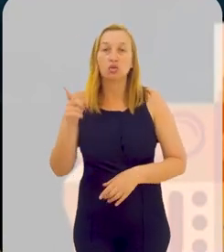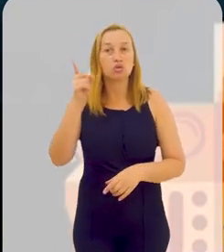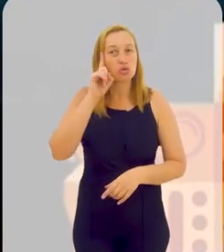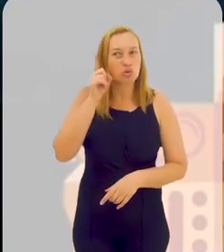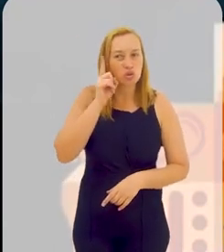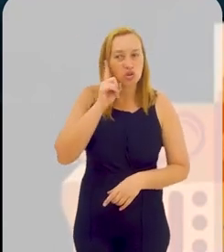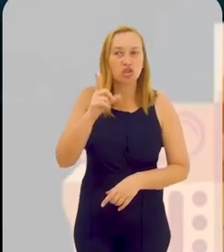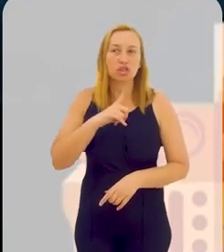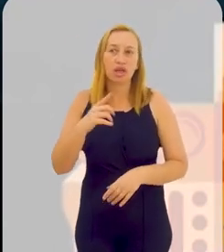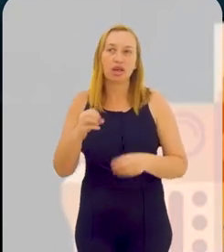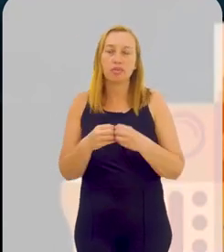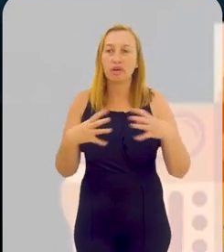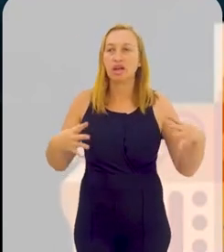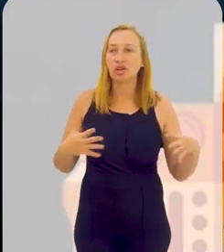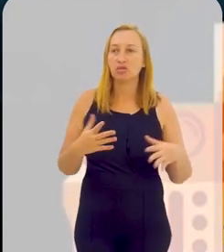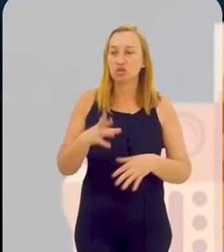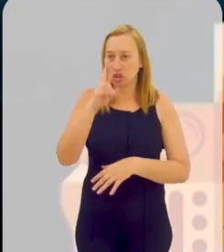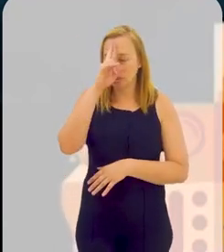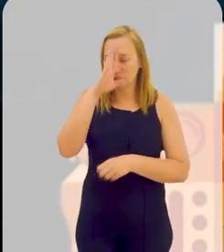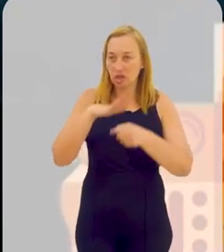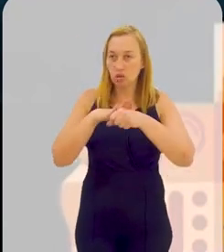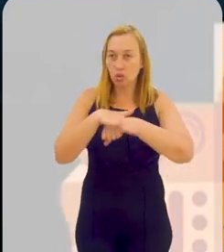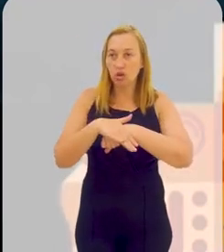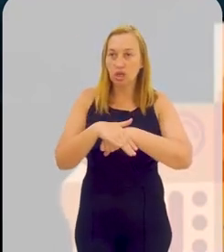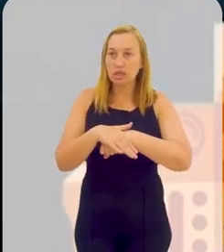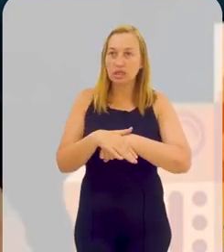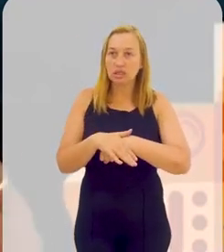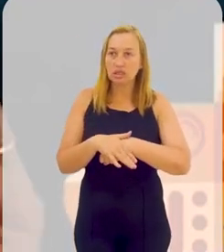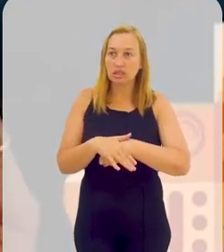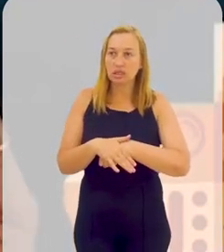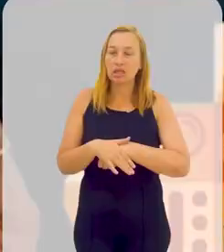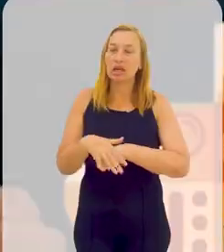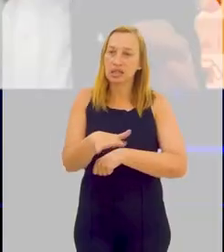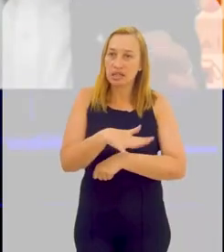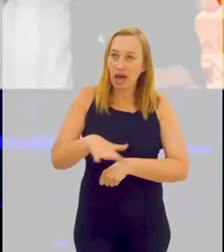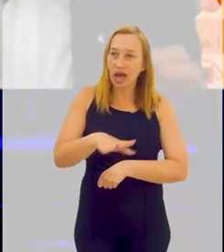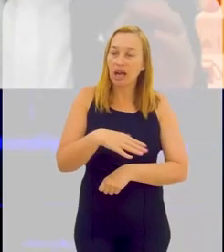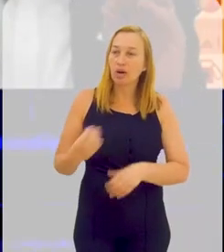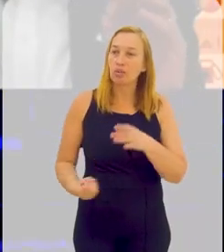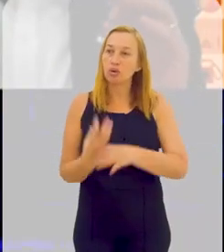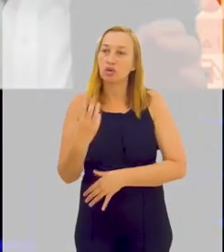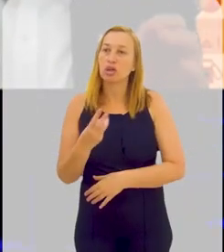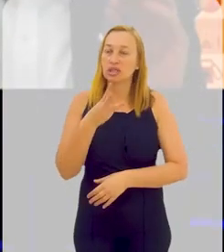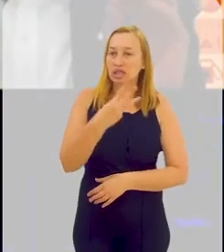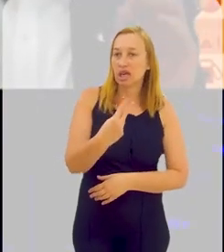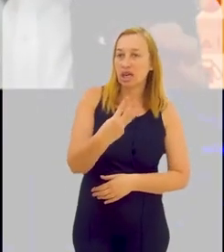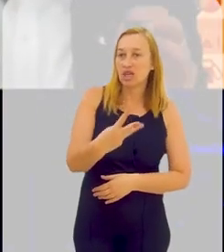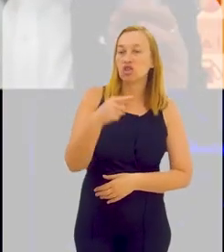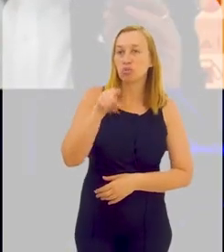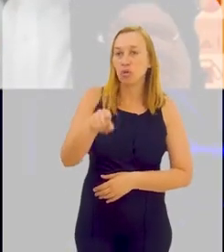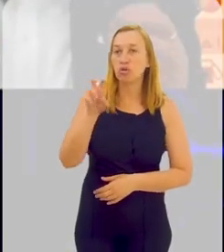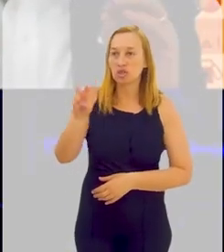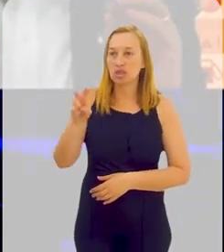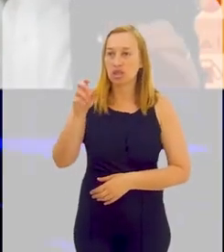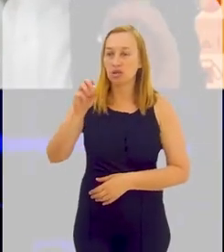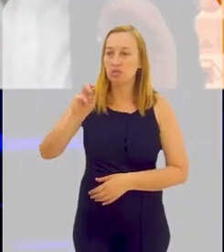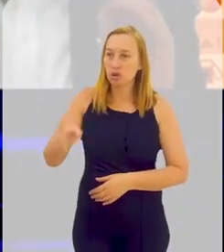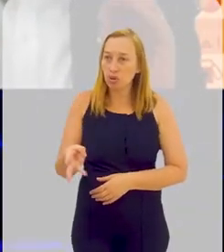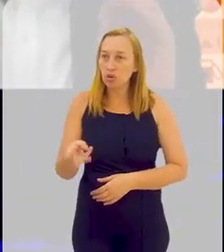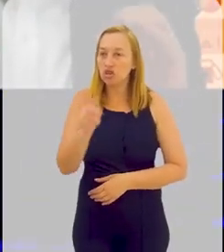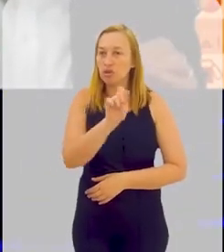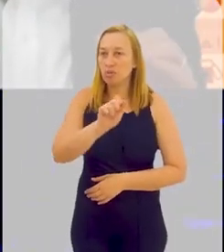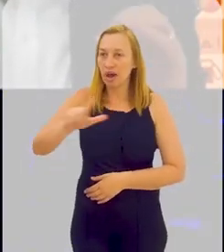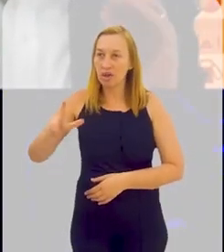ele todo dia opera um milagre. Quando chega meia-noite de um dia, esse setor produziu 3,5